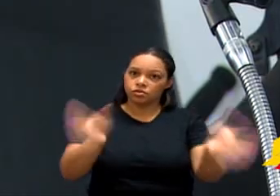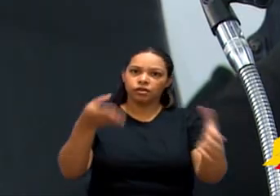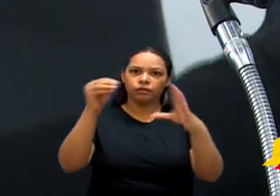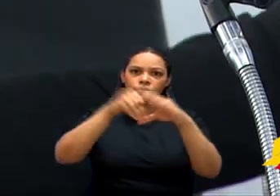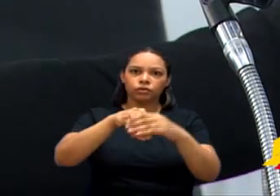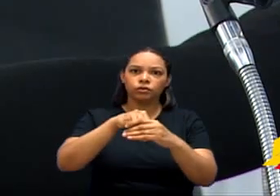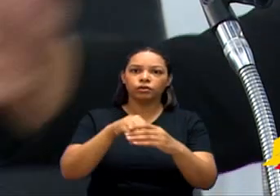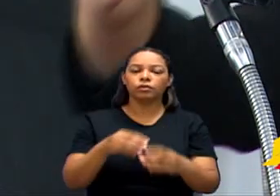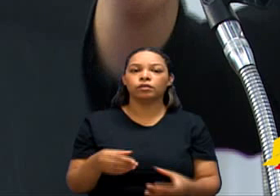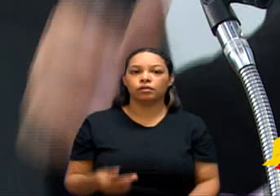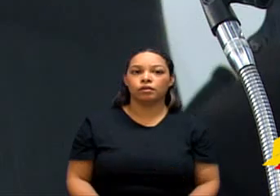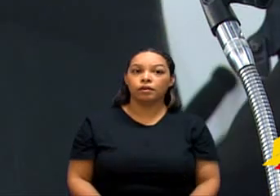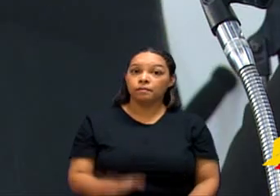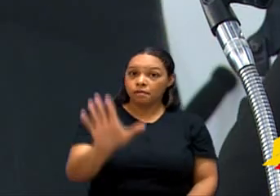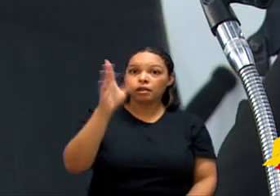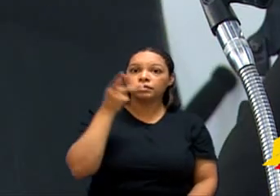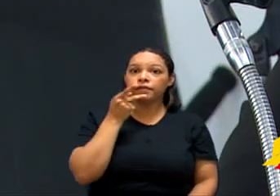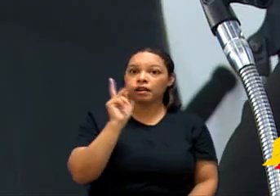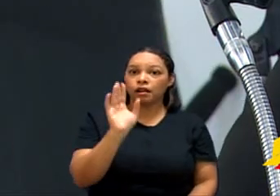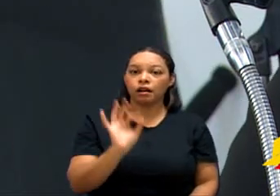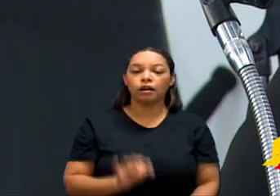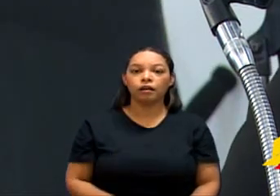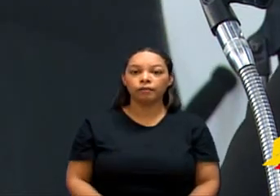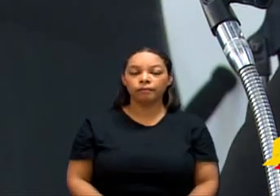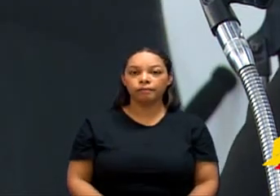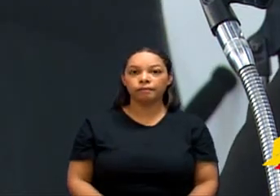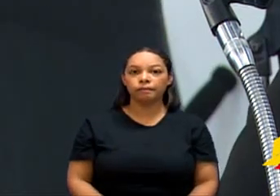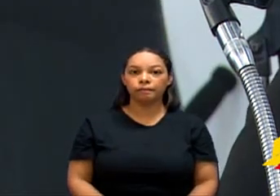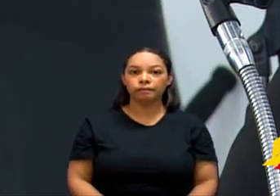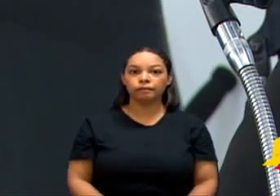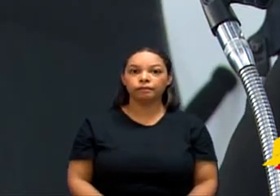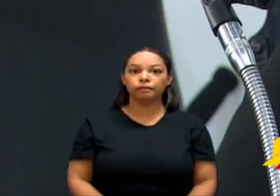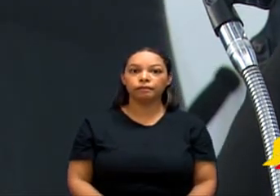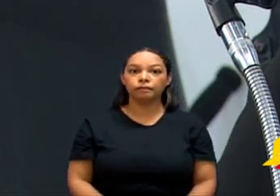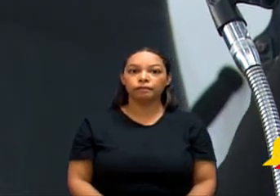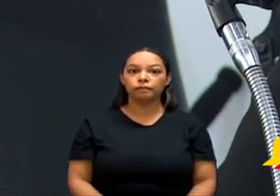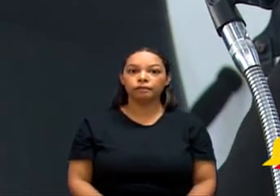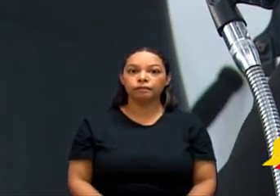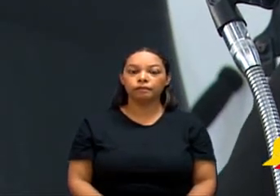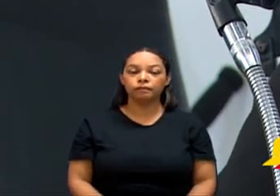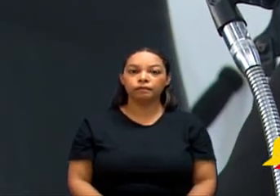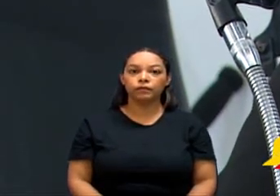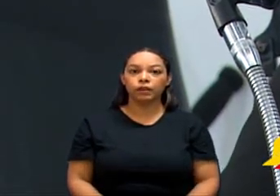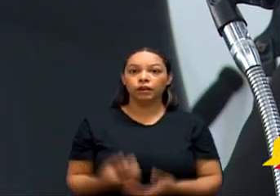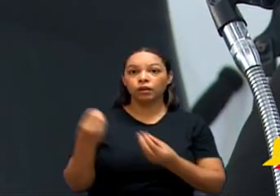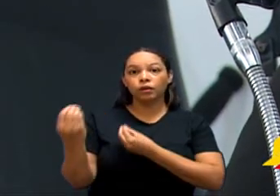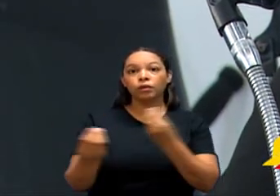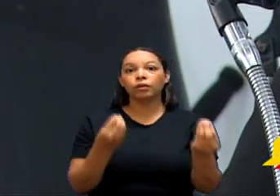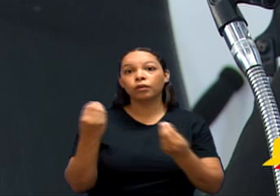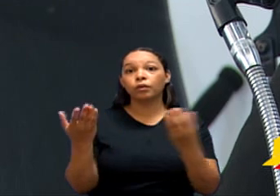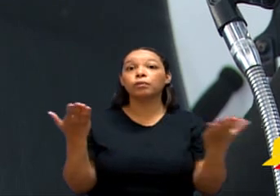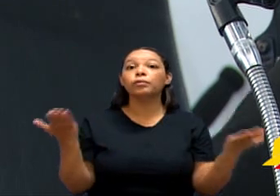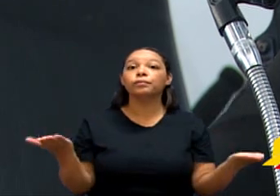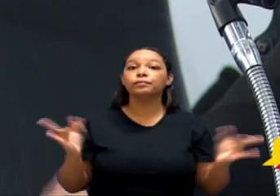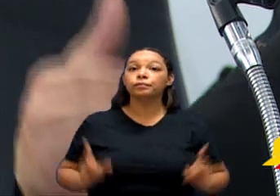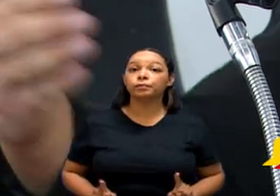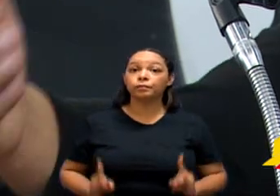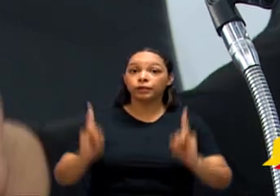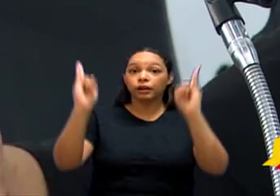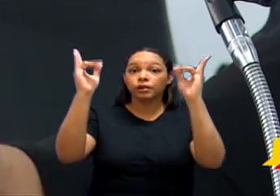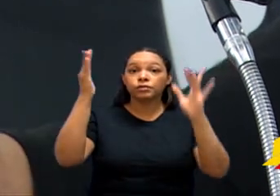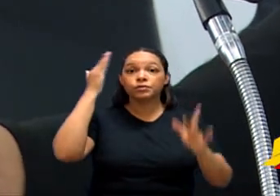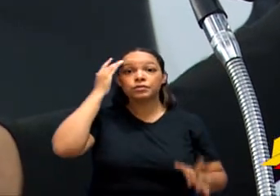está aprovado. Só para entrar nessa questão, vereador João Donizete, verifica, líder de governo, como que anda a questão realmente do Sabe Tudo, porque eu já tenho